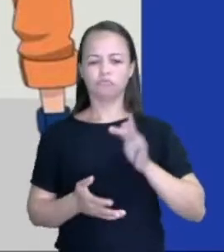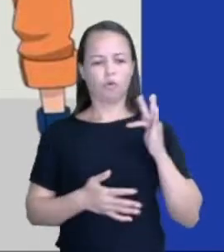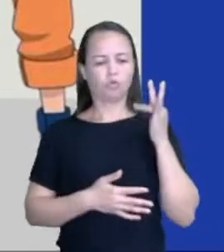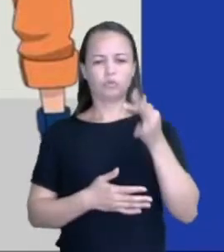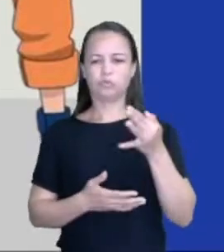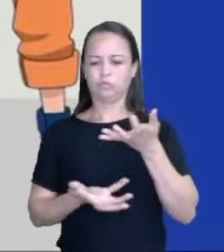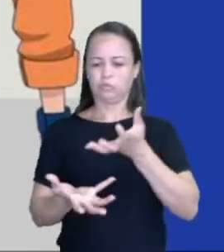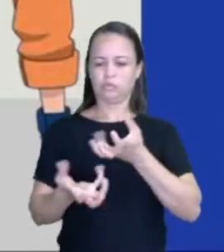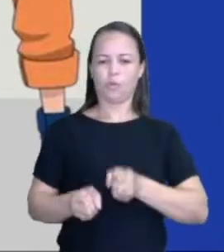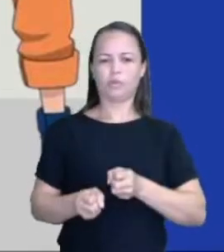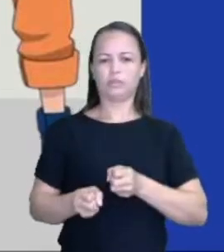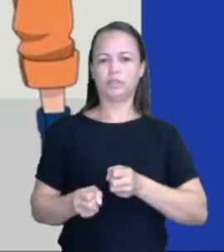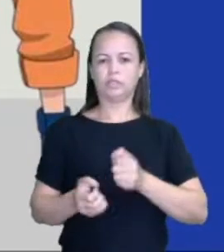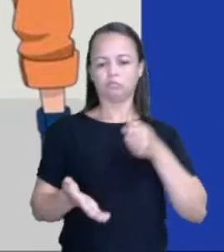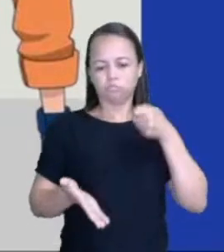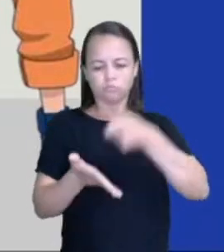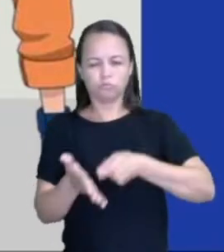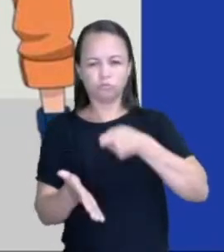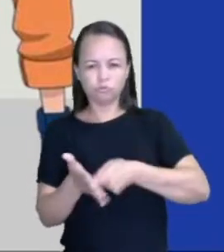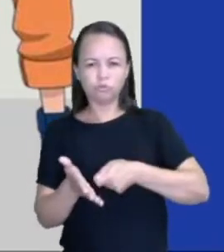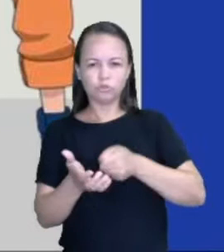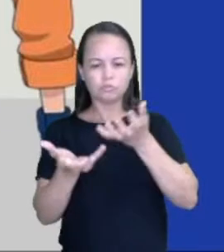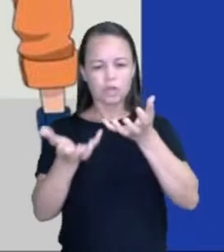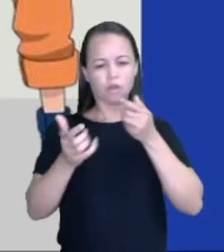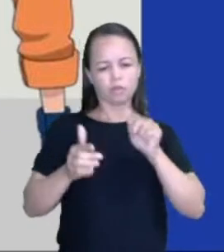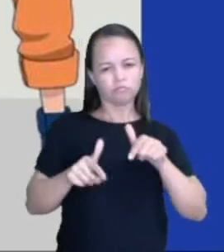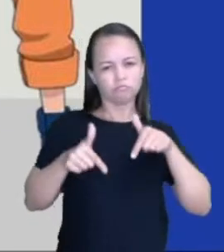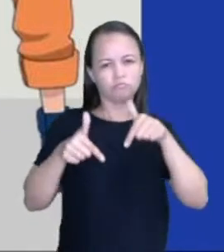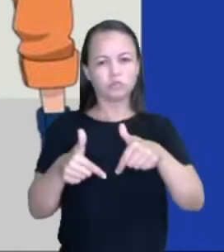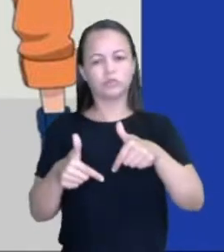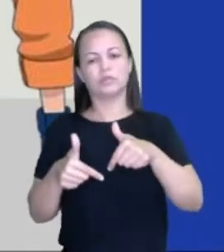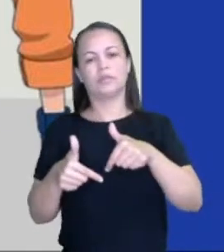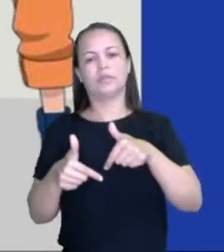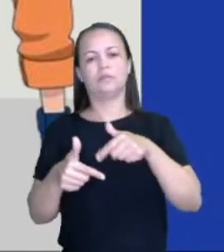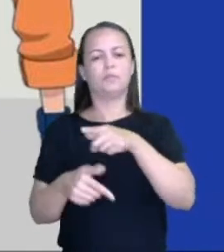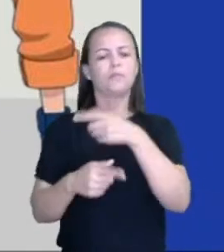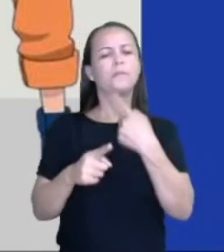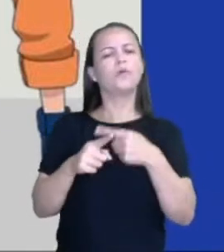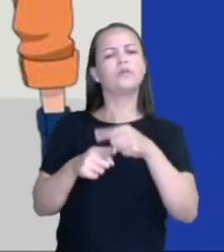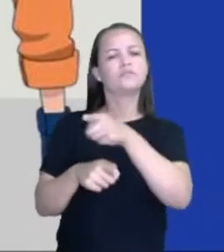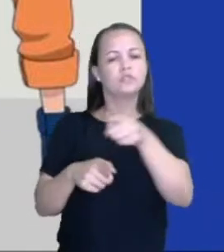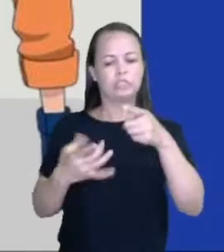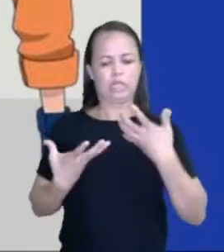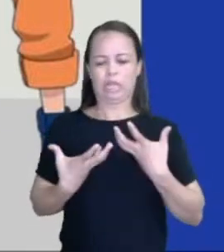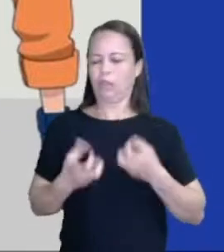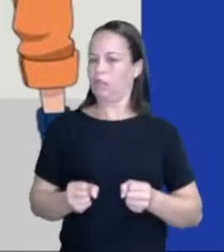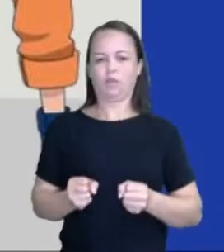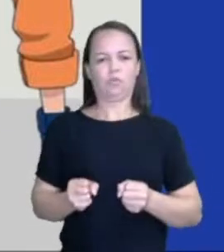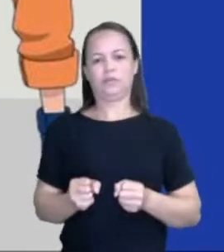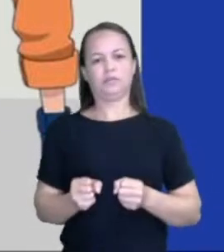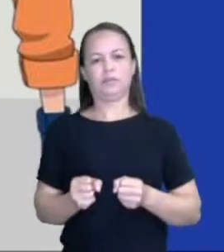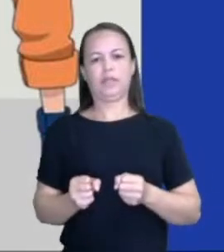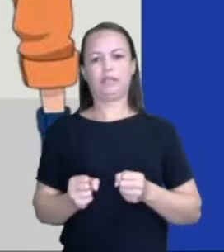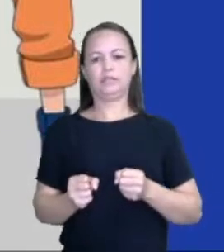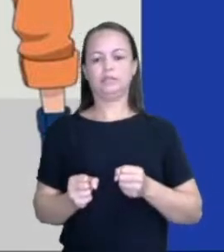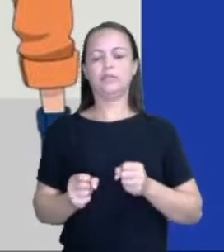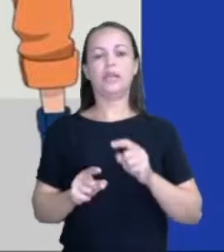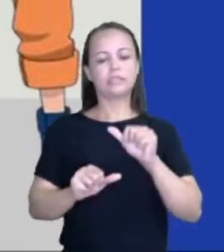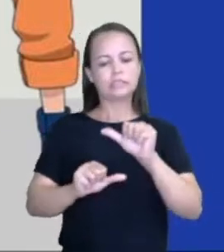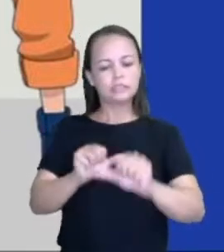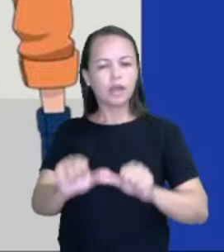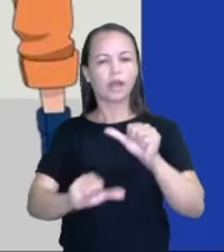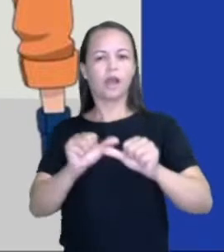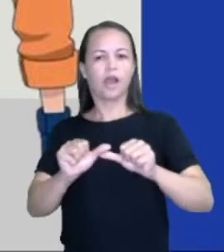seja, lute pelo que você quer. Por quê? Porque se você não aceita, em vez disso, tenha a coragem